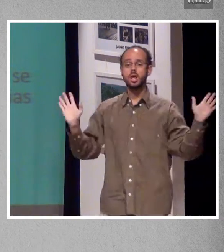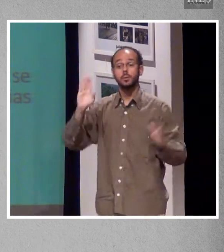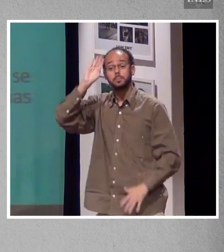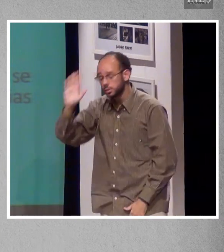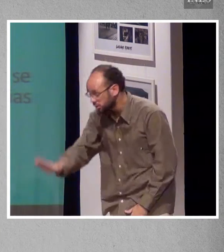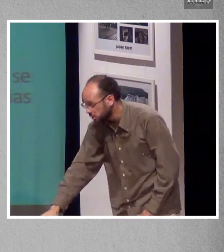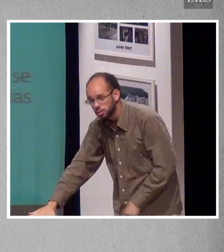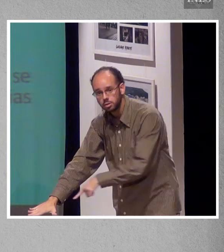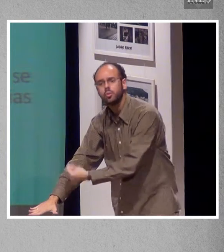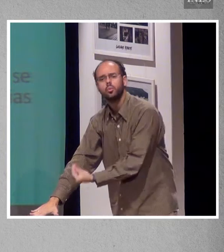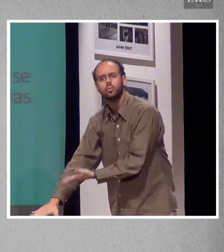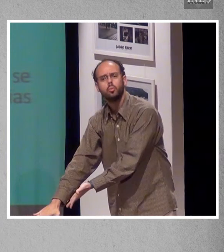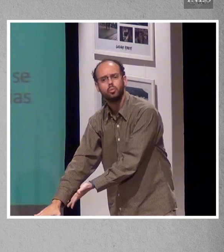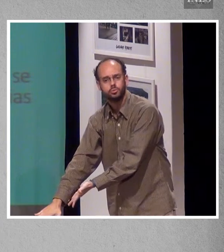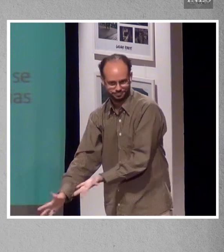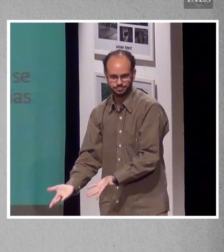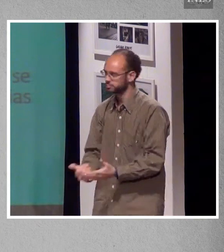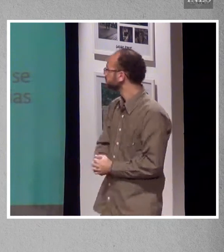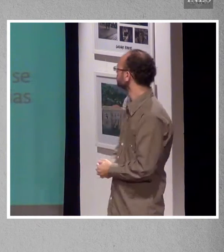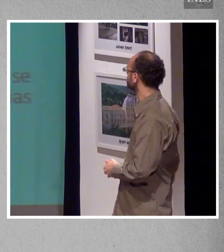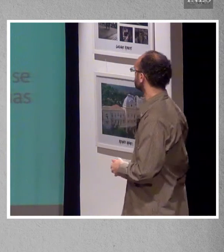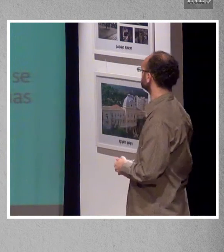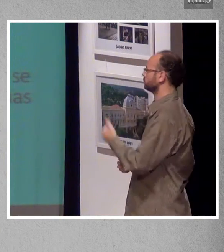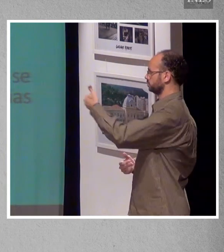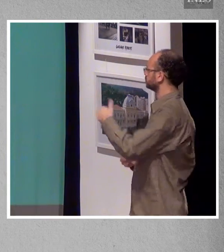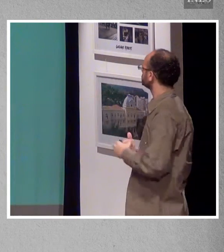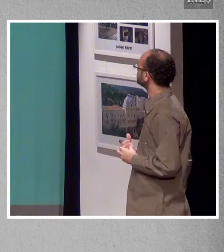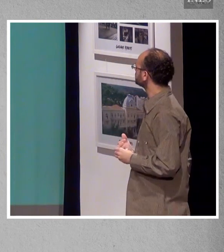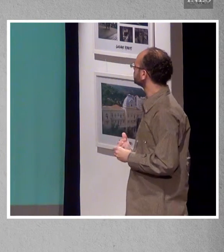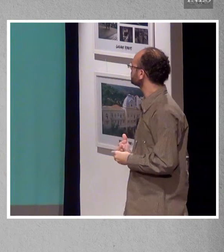dessa língua, para que ela seja livre.